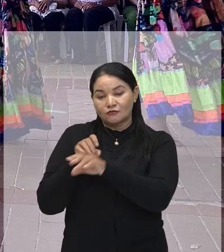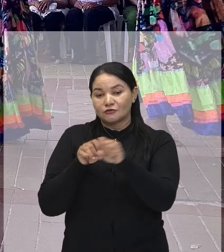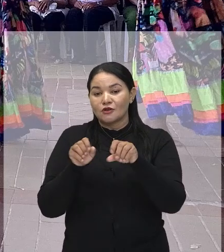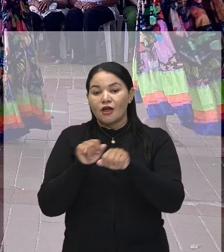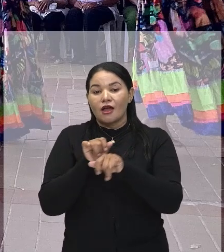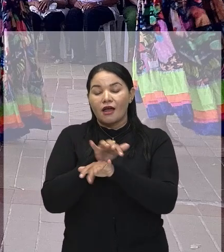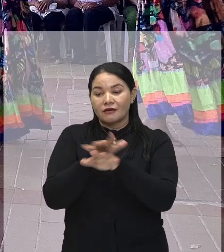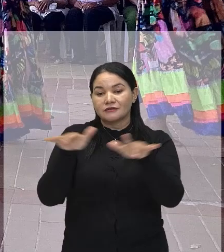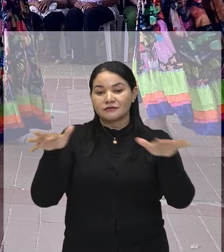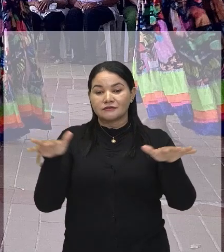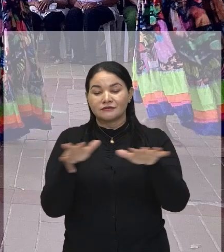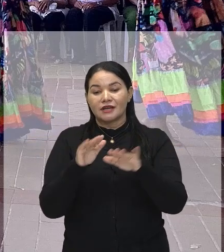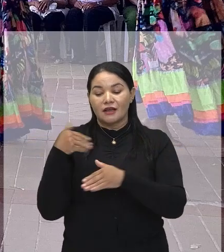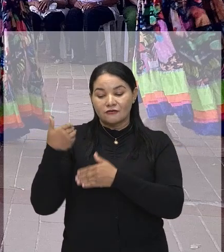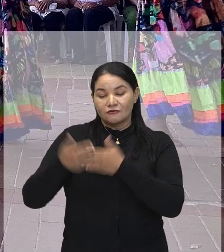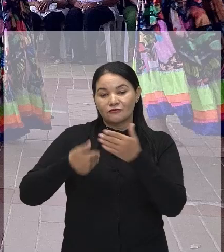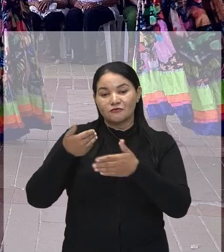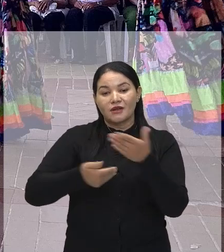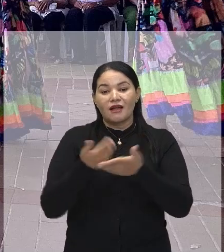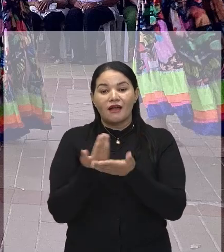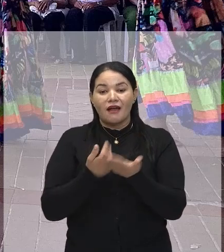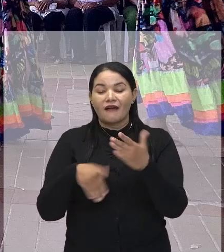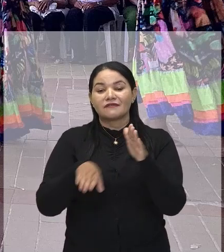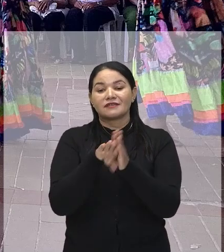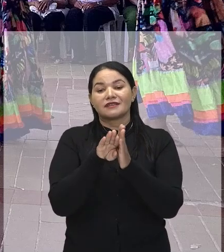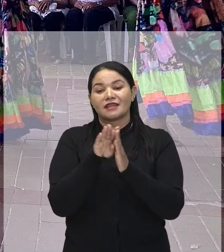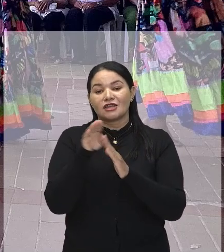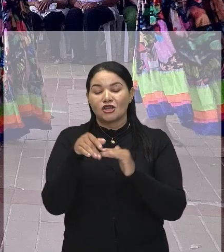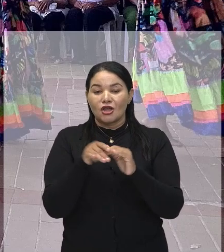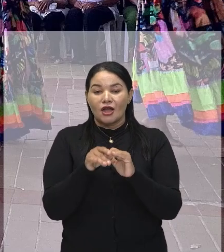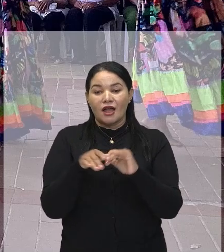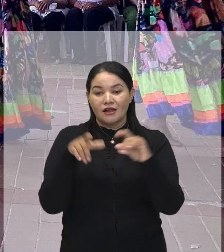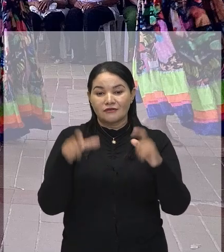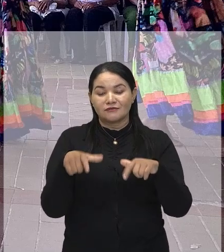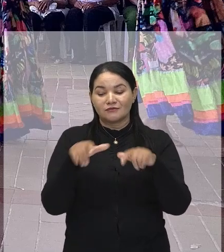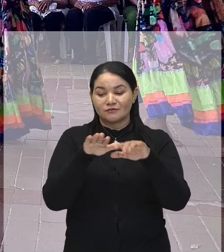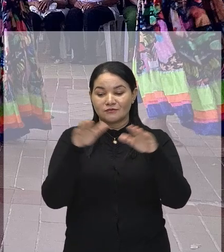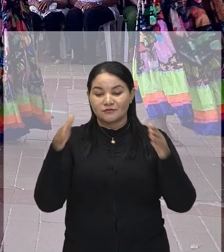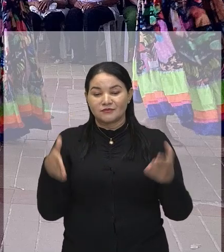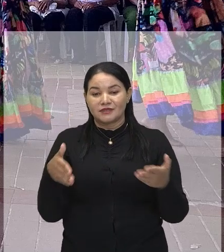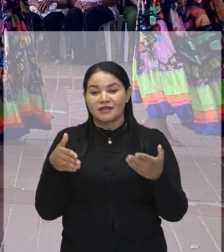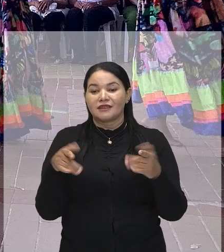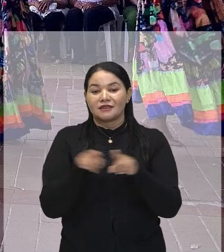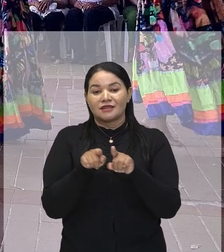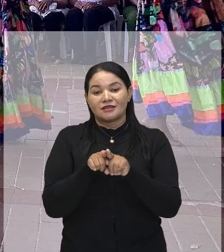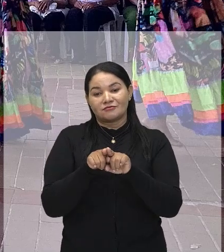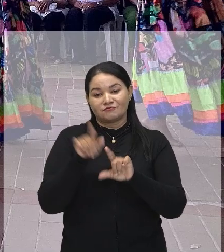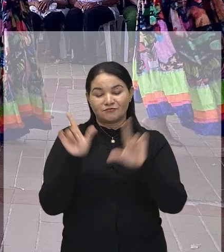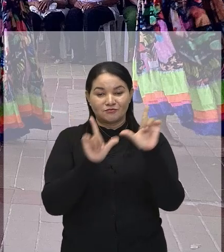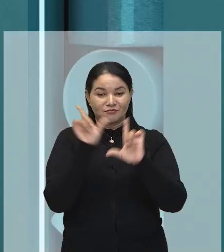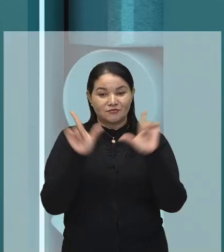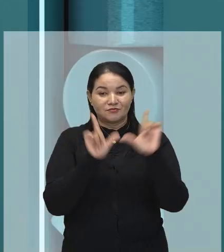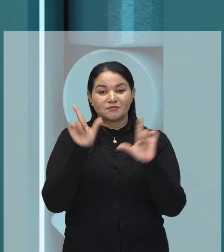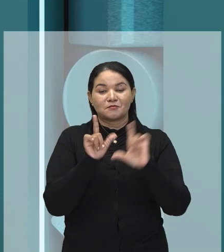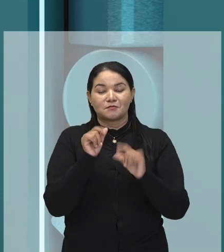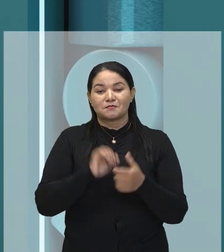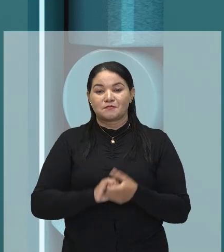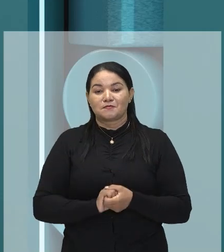geração, até ganhar os palcos dos festivais e programas televisivos.